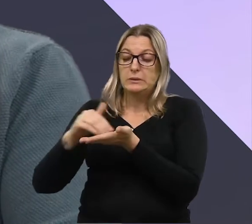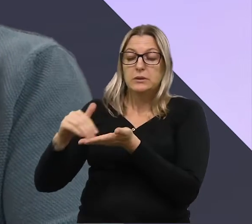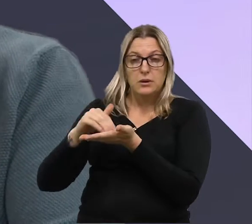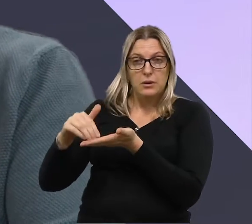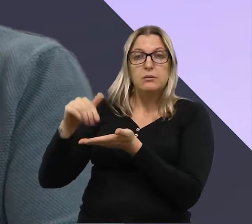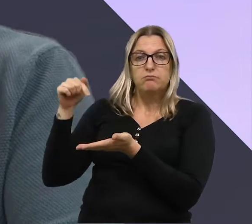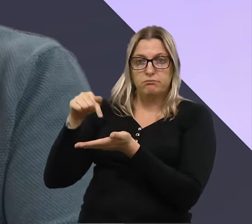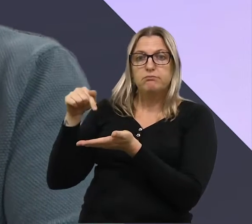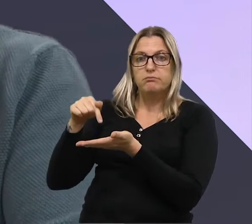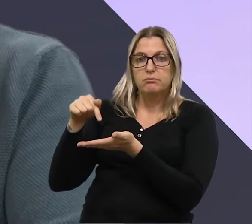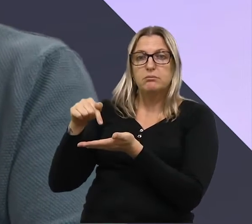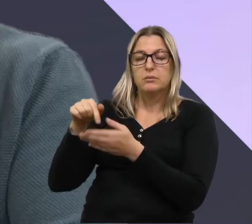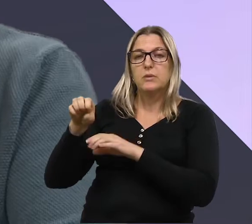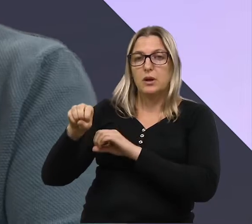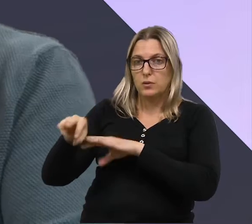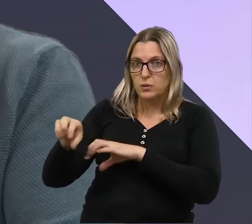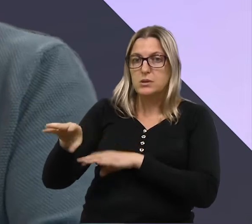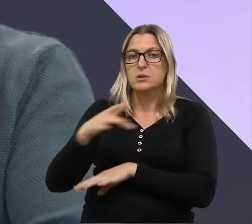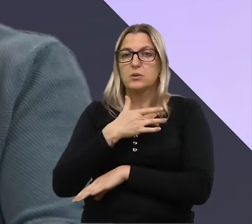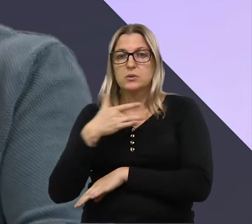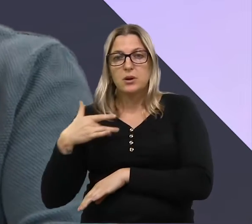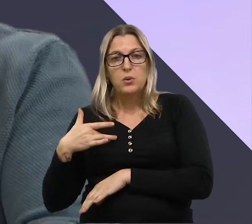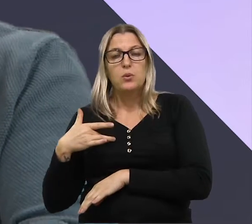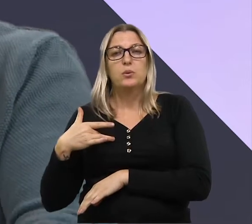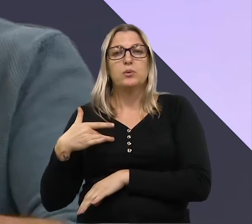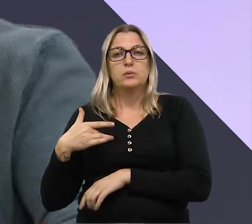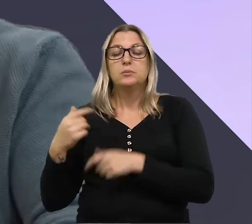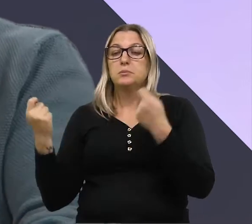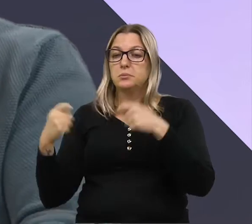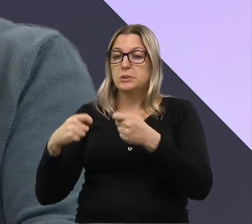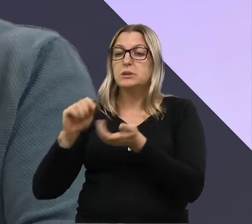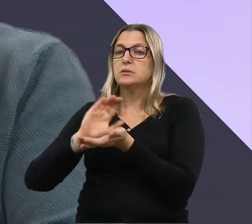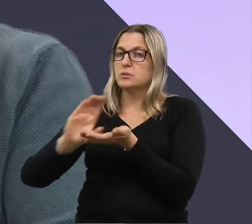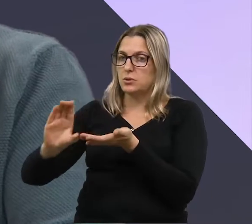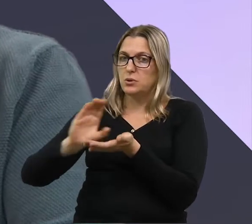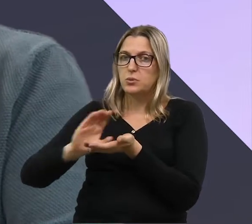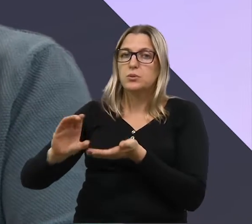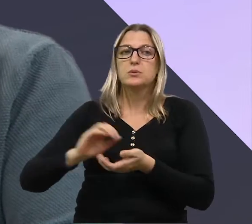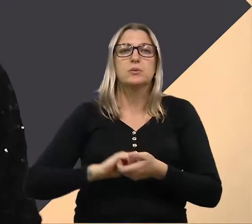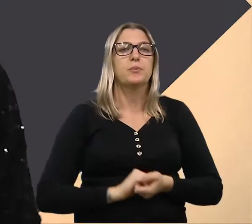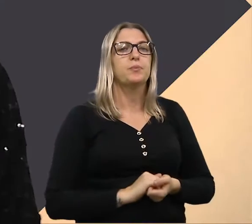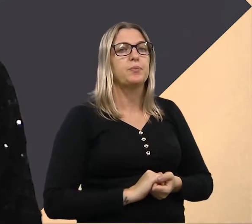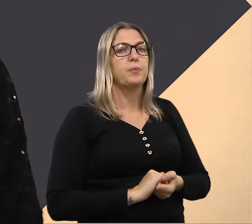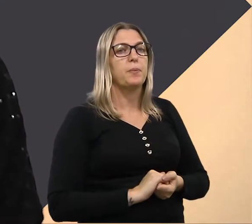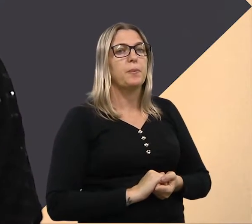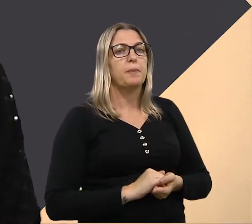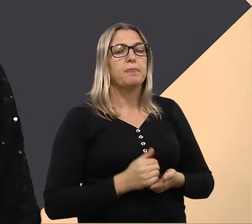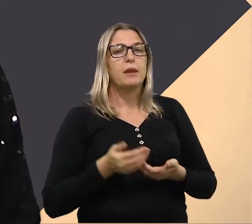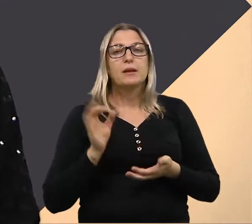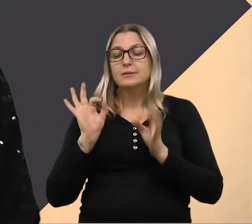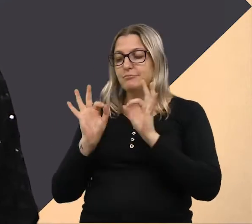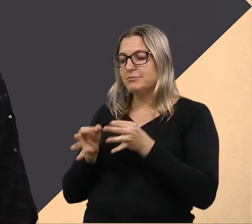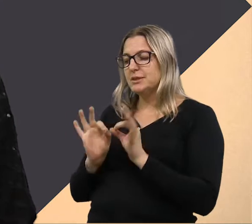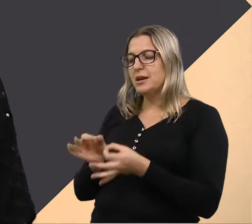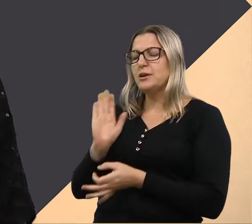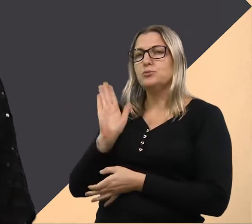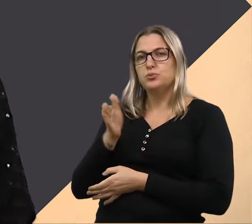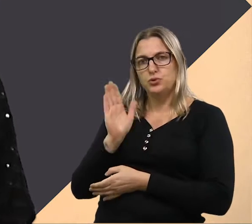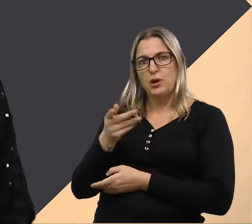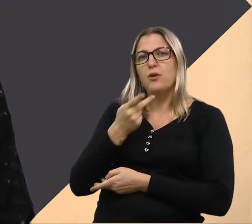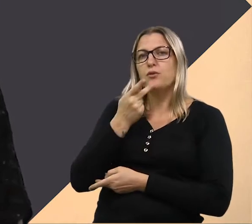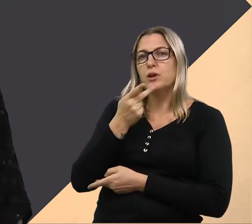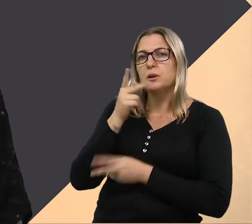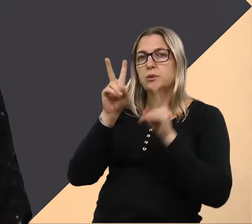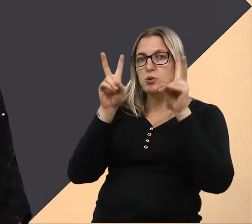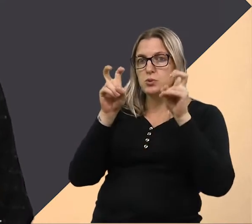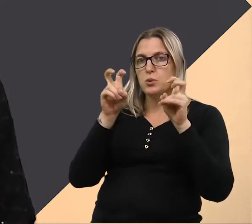são secretarias que mais que executam né não geram os recursos como a nossa pode fazer exatamente o que tu pensa que a senhora gente